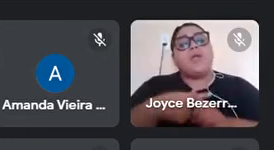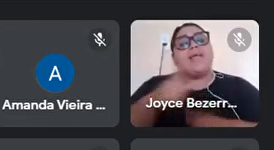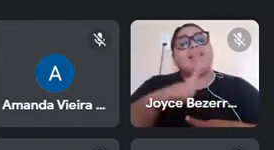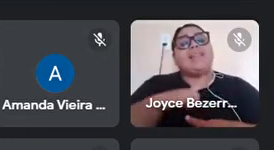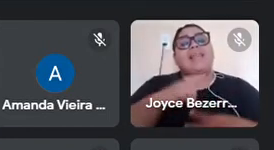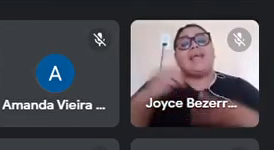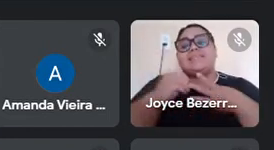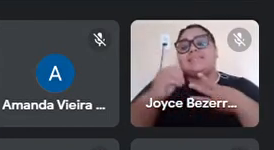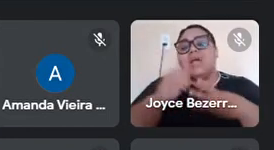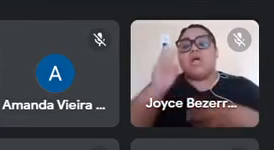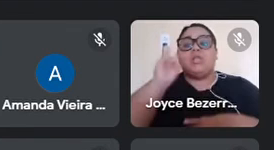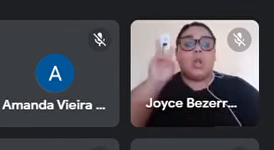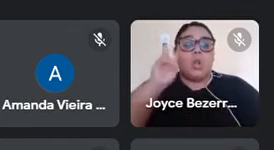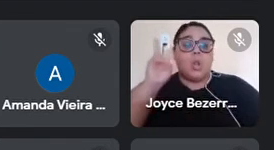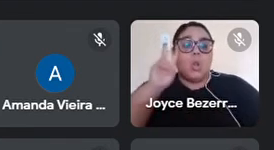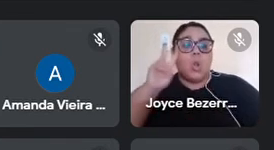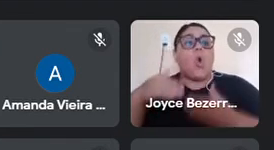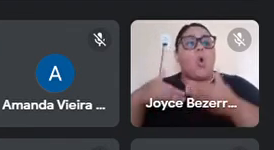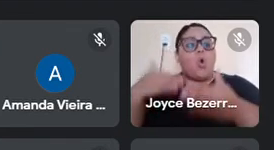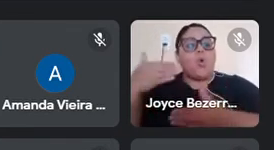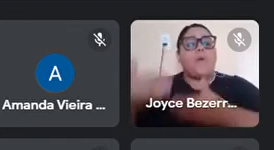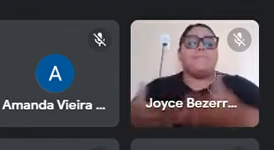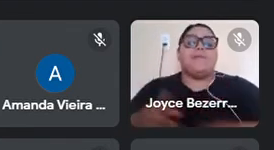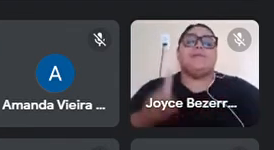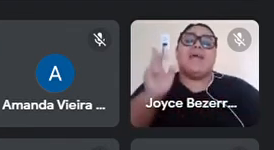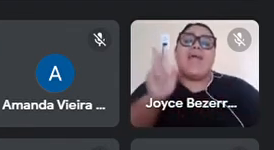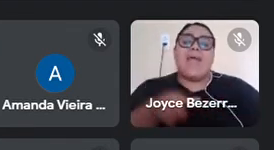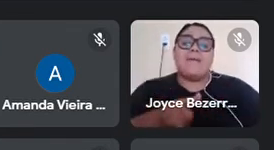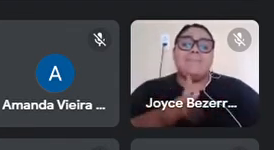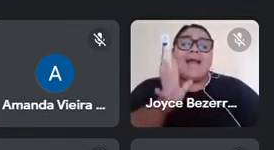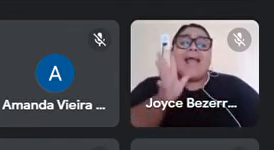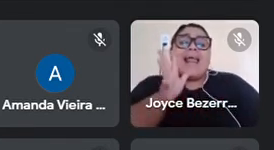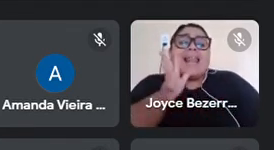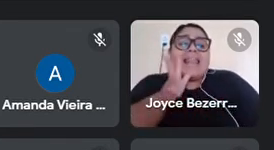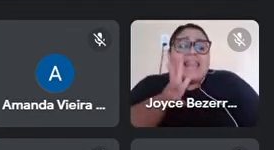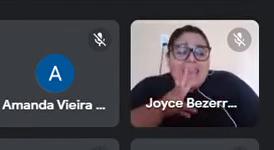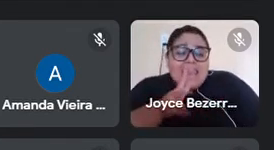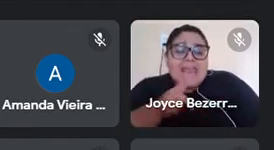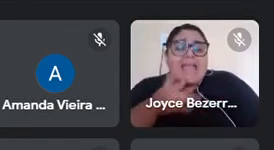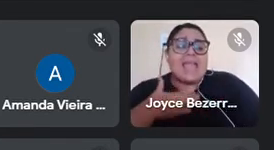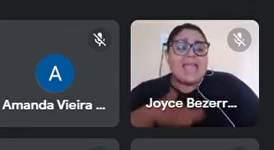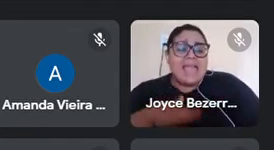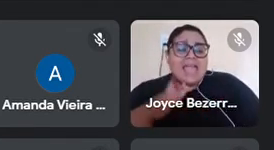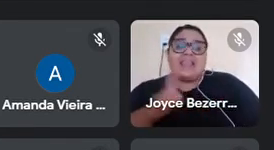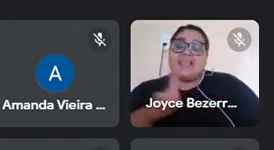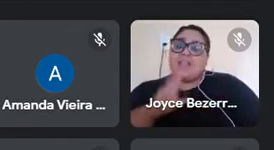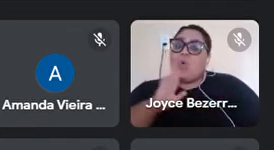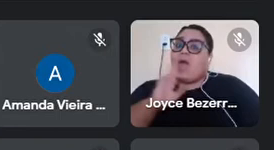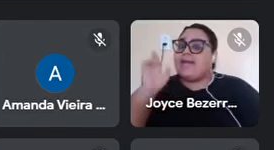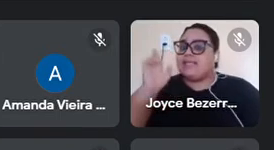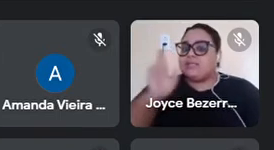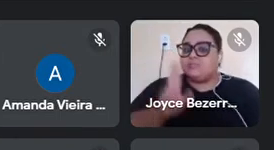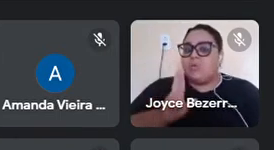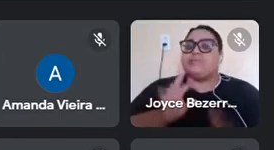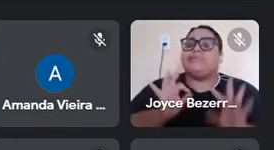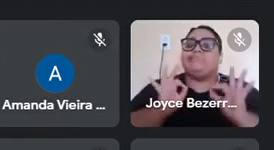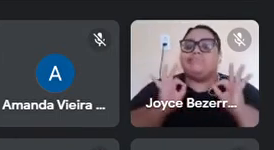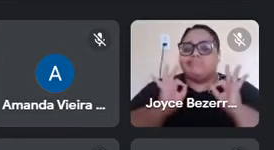longo prazo. Ela é mais lenta que a passiva em questão de resposta, obviamente,